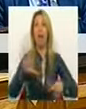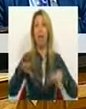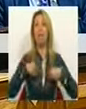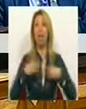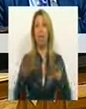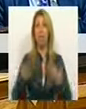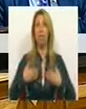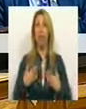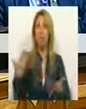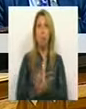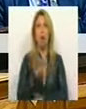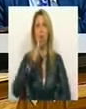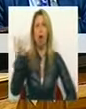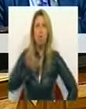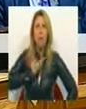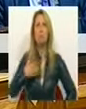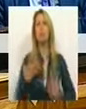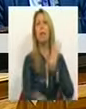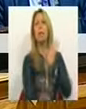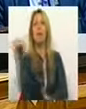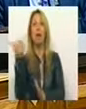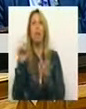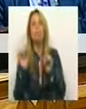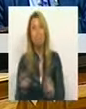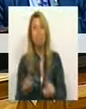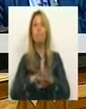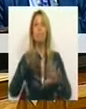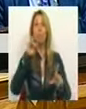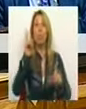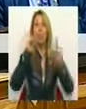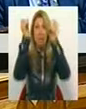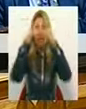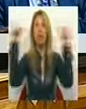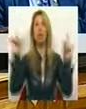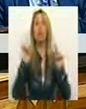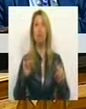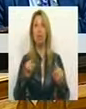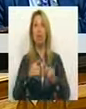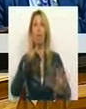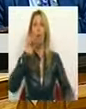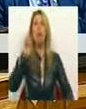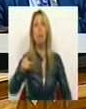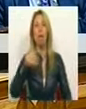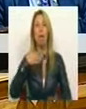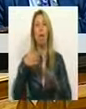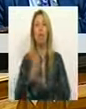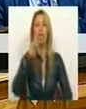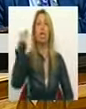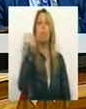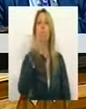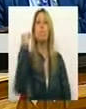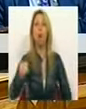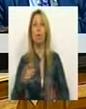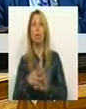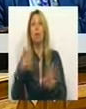foi contra esse tipo de transpor mesmo e lógico que sim postou a morte que se ergueu um lugar nos deixaram todos aqueles